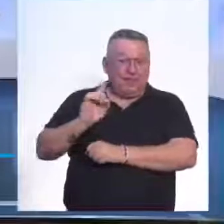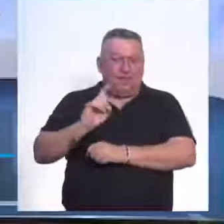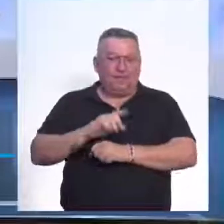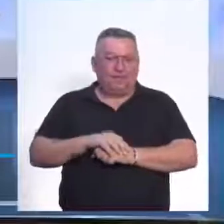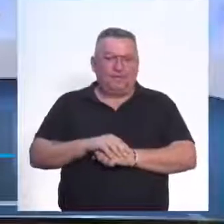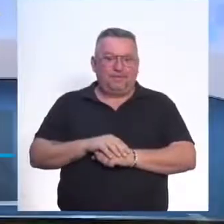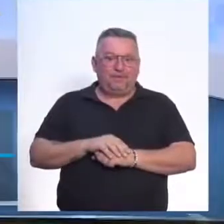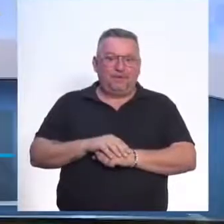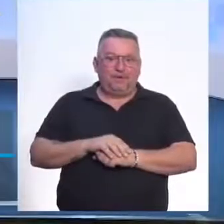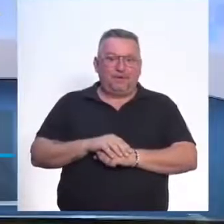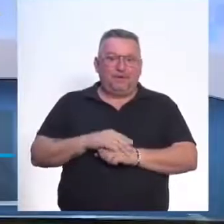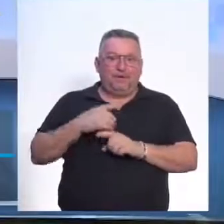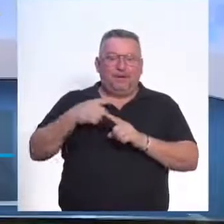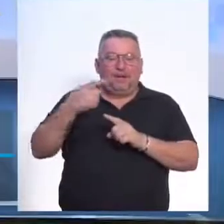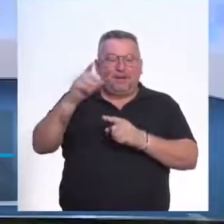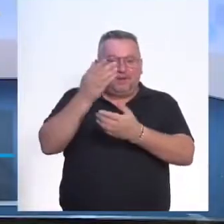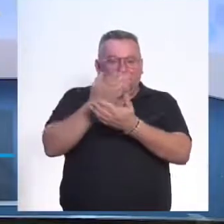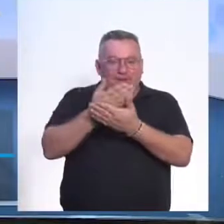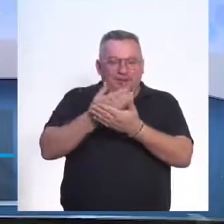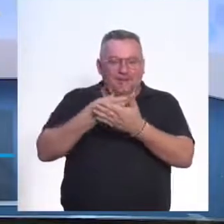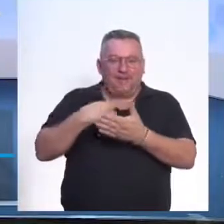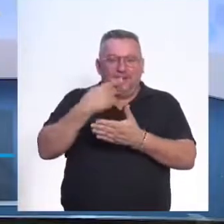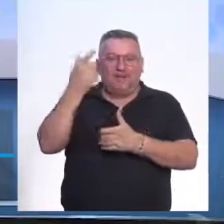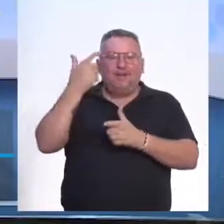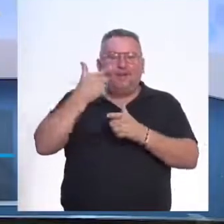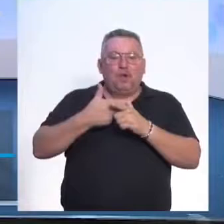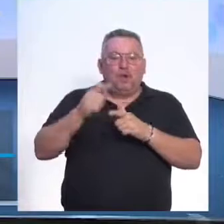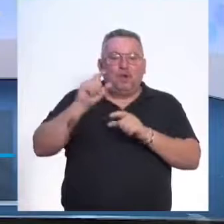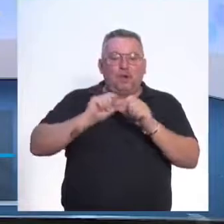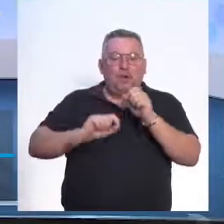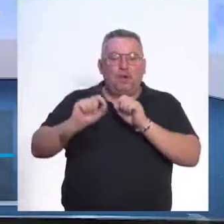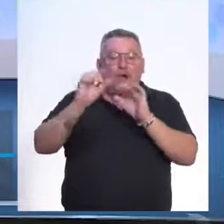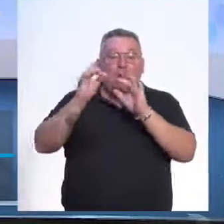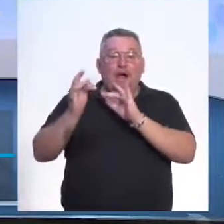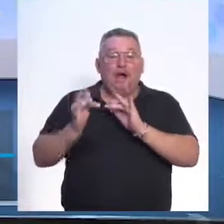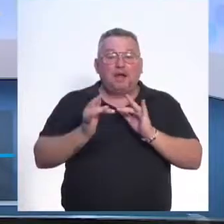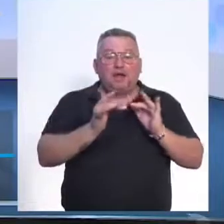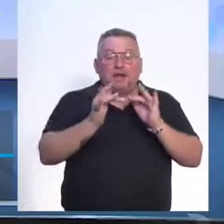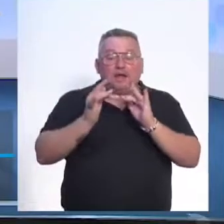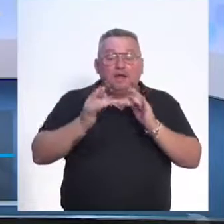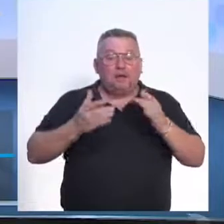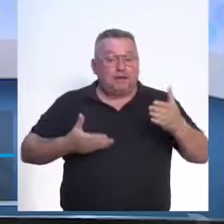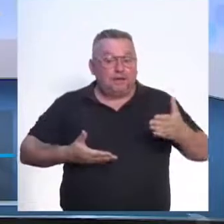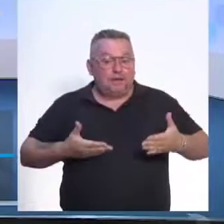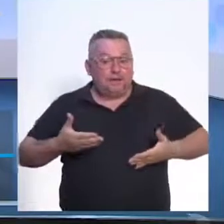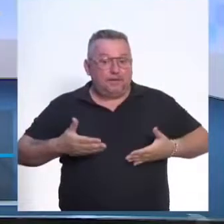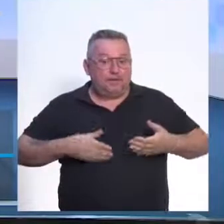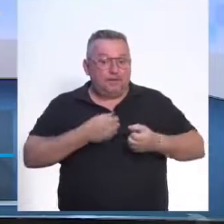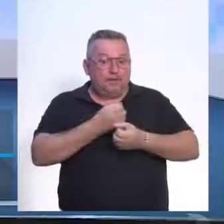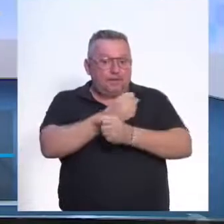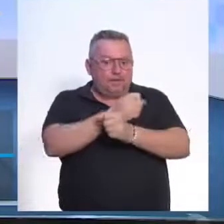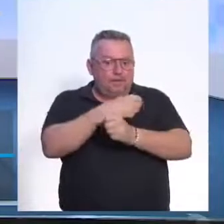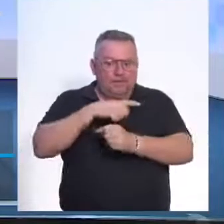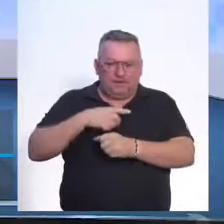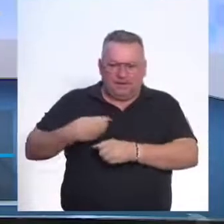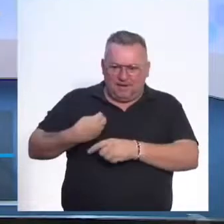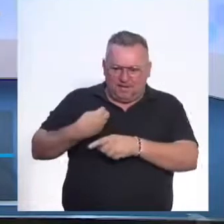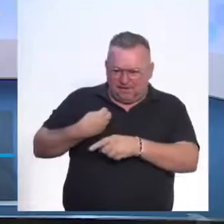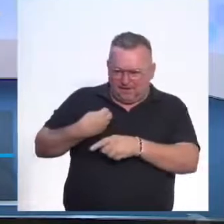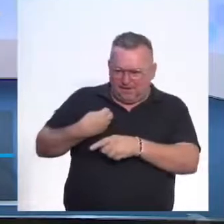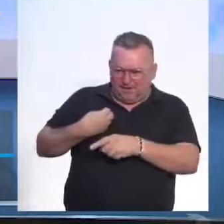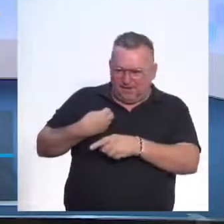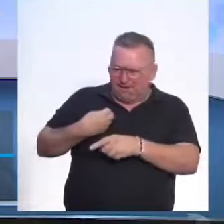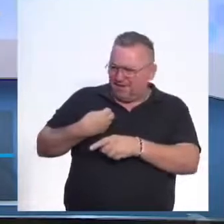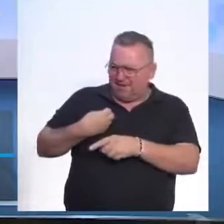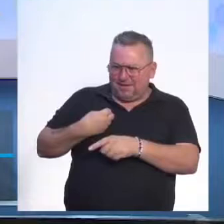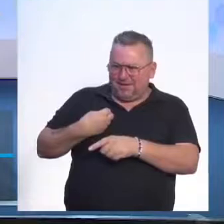Por quê? Na última aula, nós falamos sobre essa relação de servidão e escravidão. Você estava aqui na última aula, Pro? Não. Nossa,